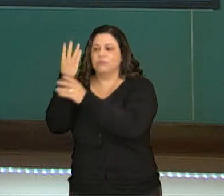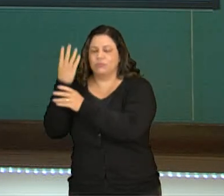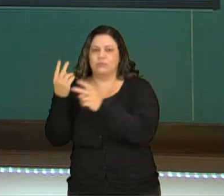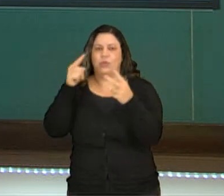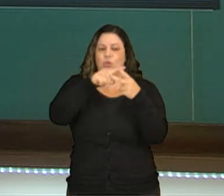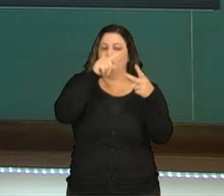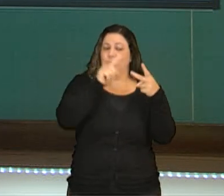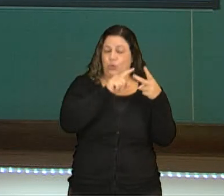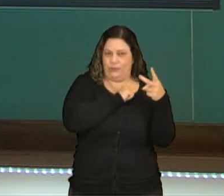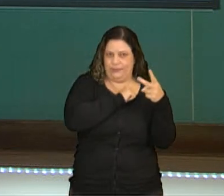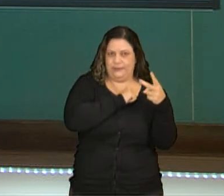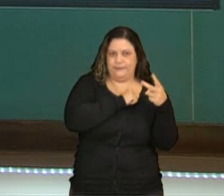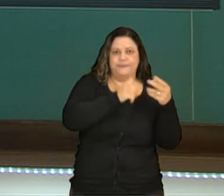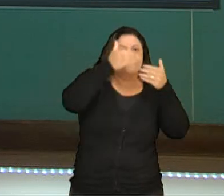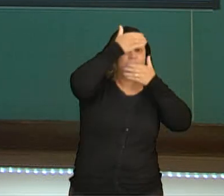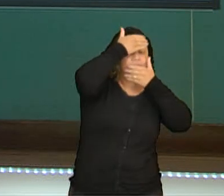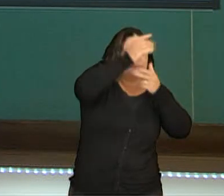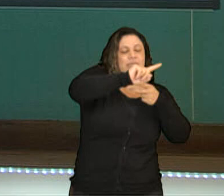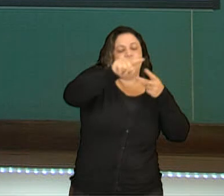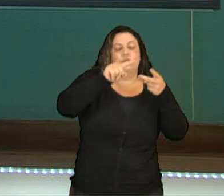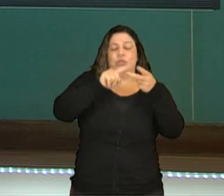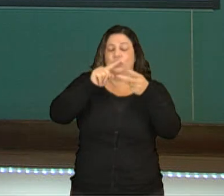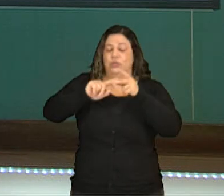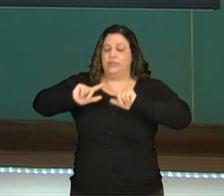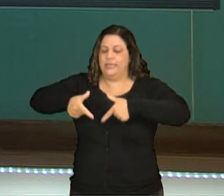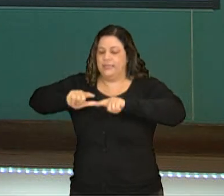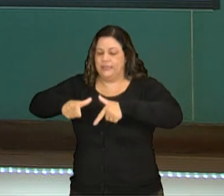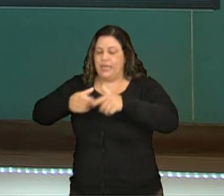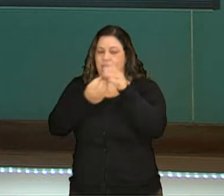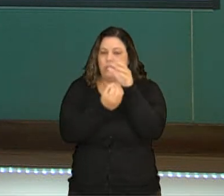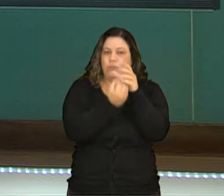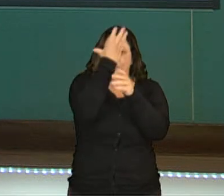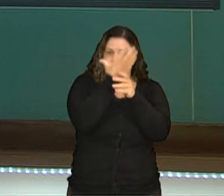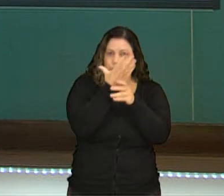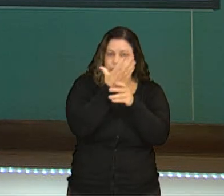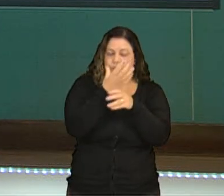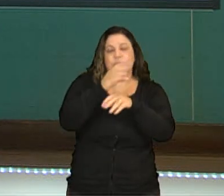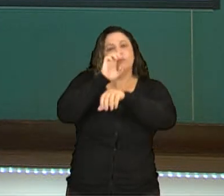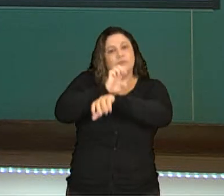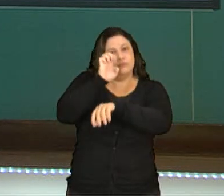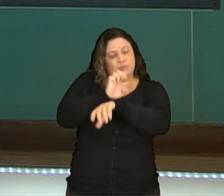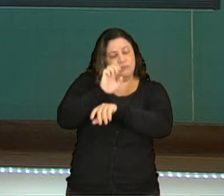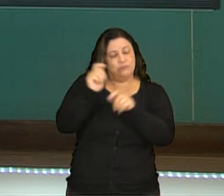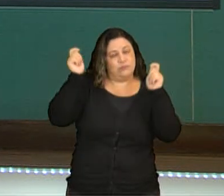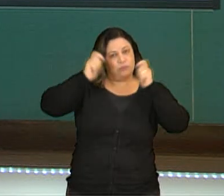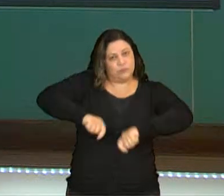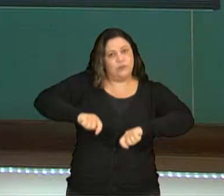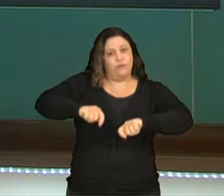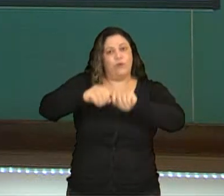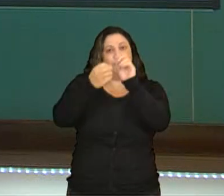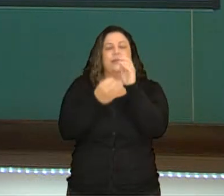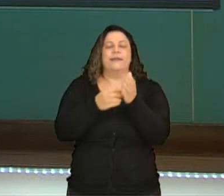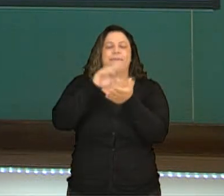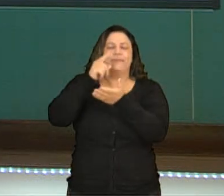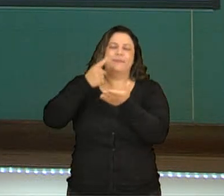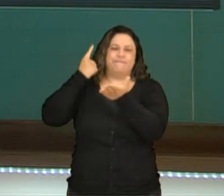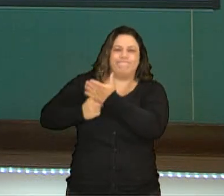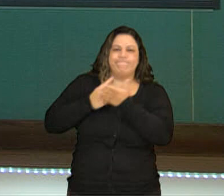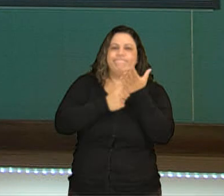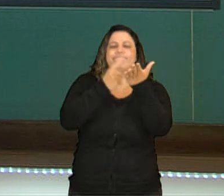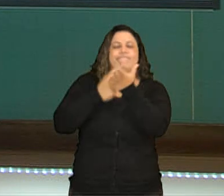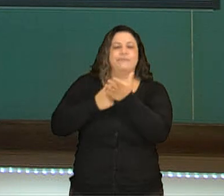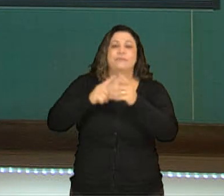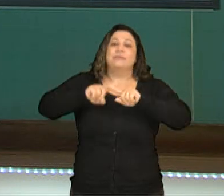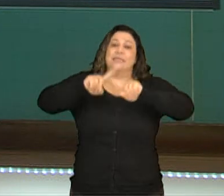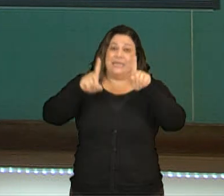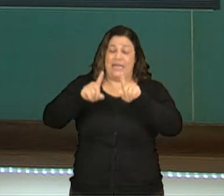Palestina e Israel. Então você tem essa origem. Foi criado em 1948 o Estado de Israel, mas o Estado